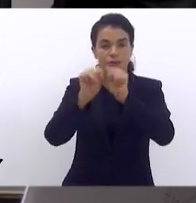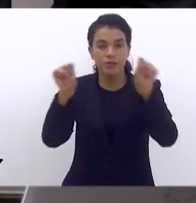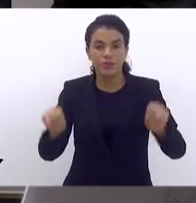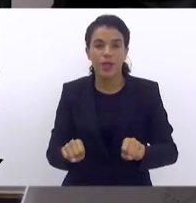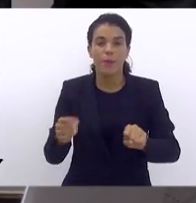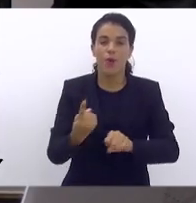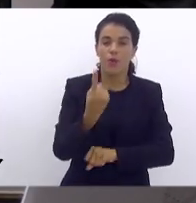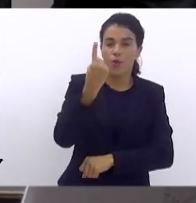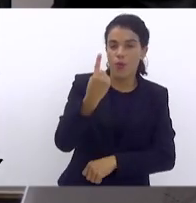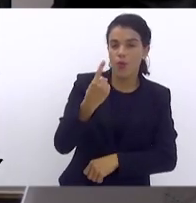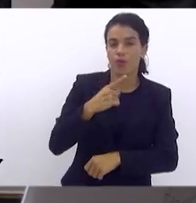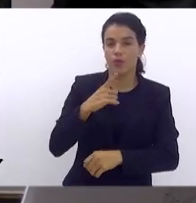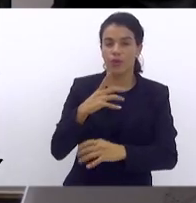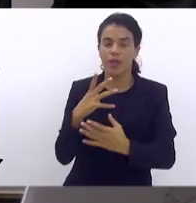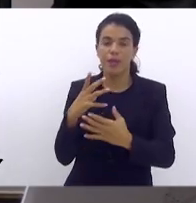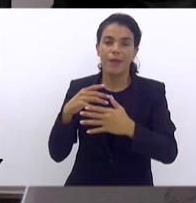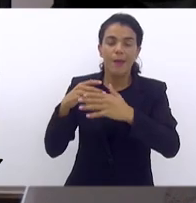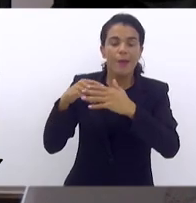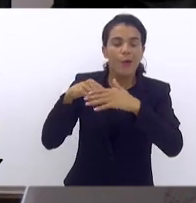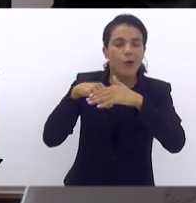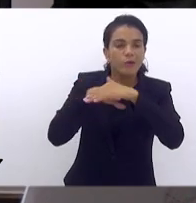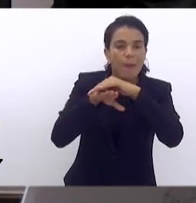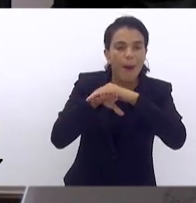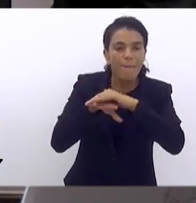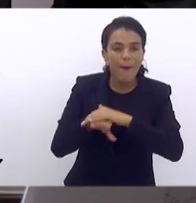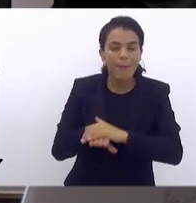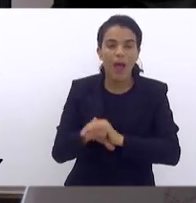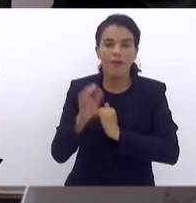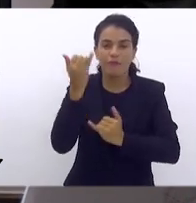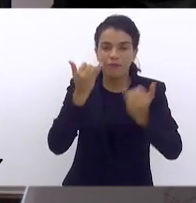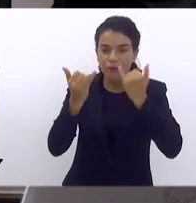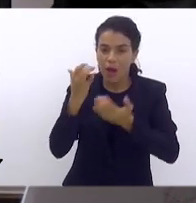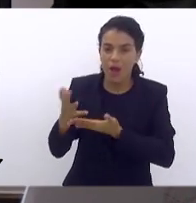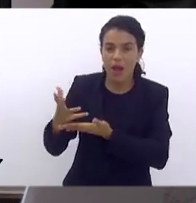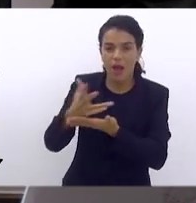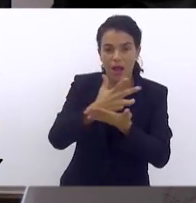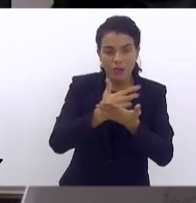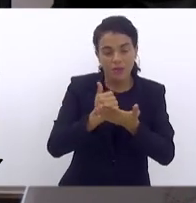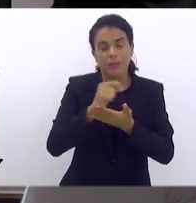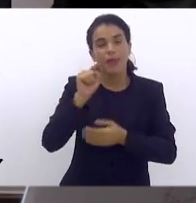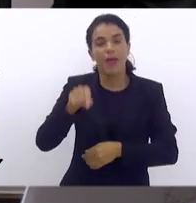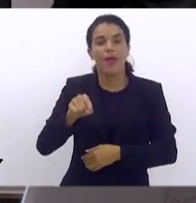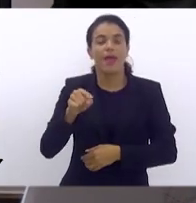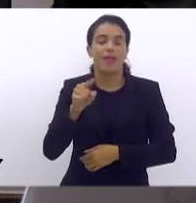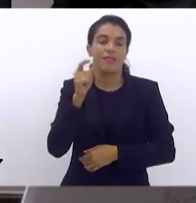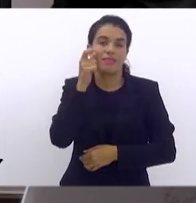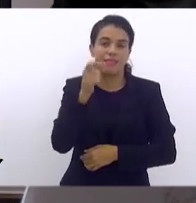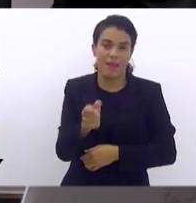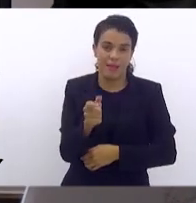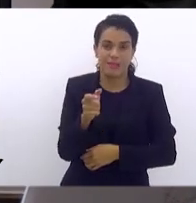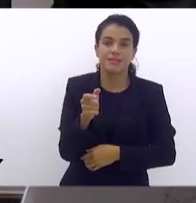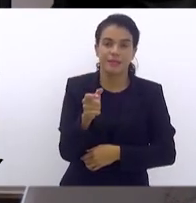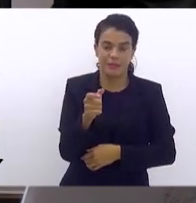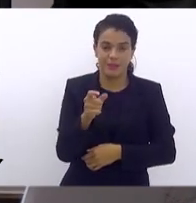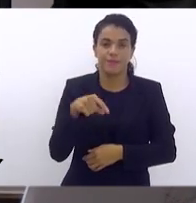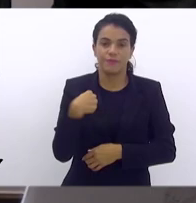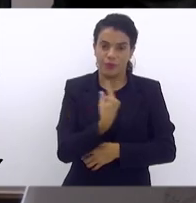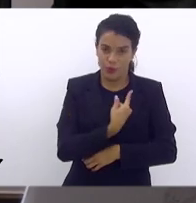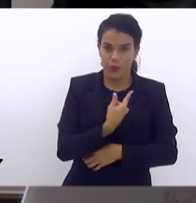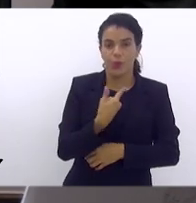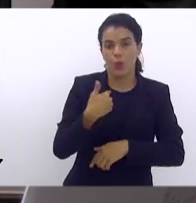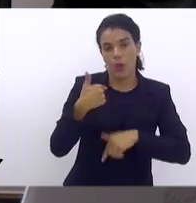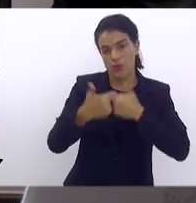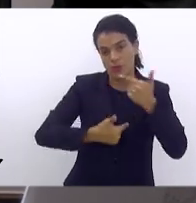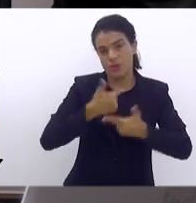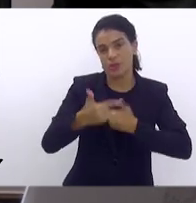que produz a dados e que a gente consiga então construir a política pública é um ponto é interessante da nossa do nosso